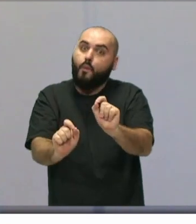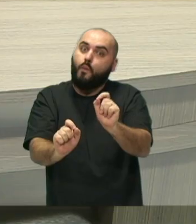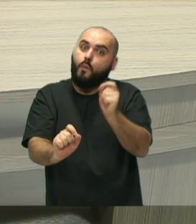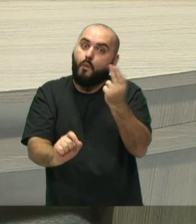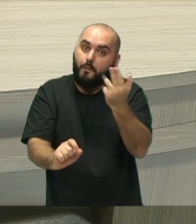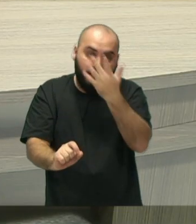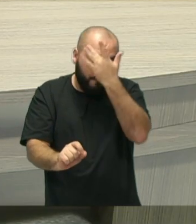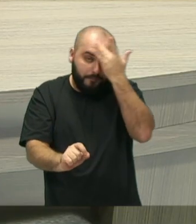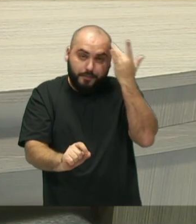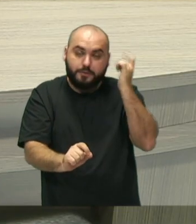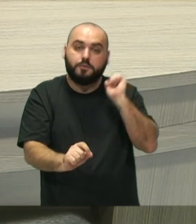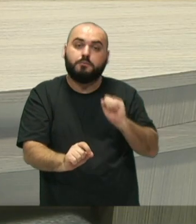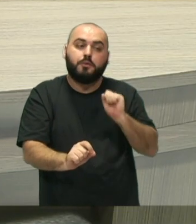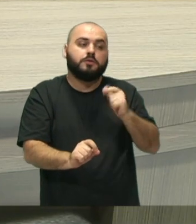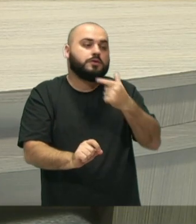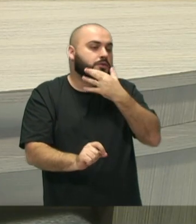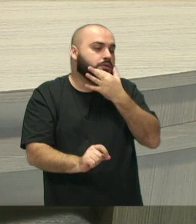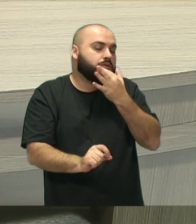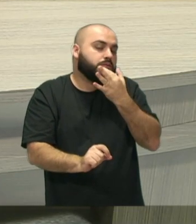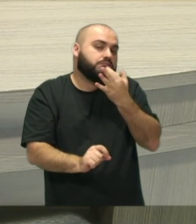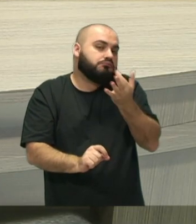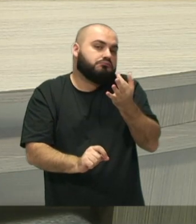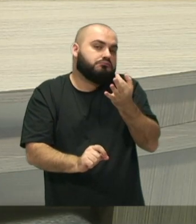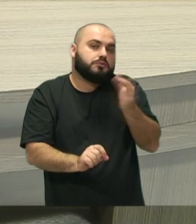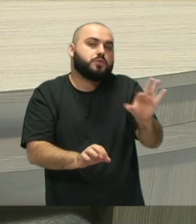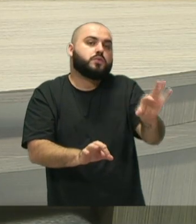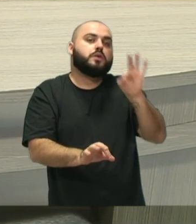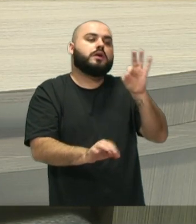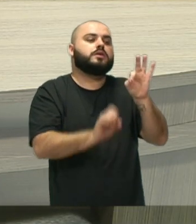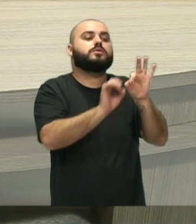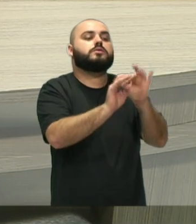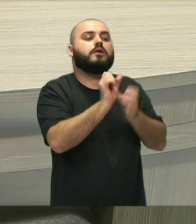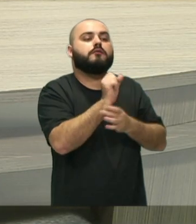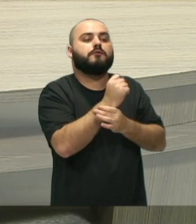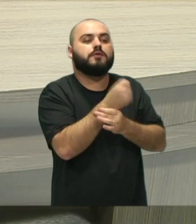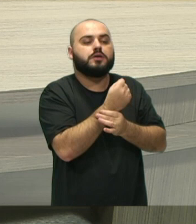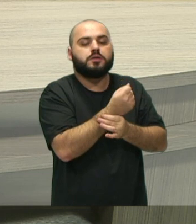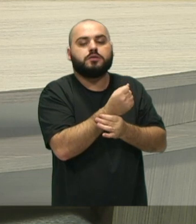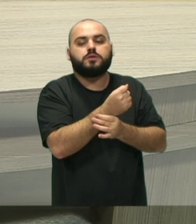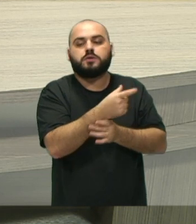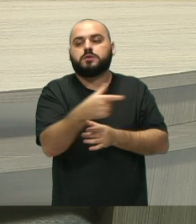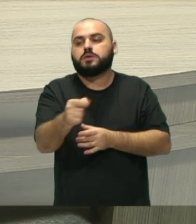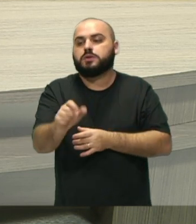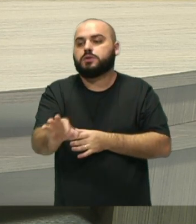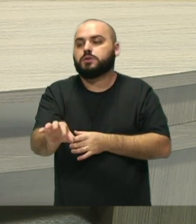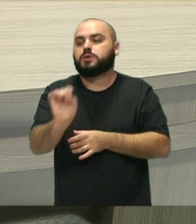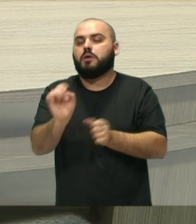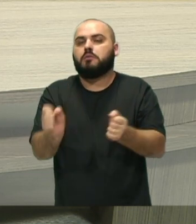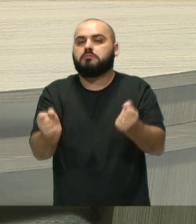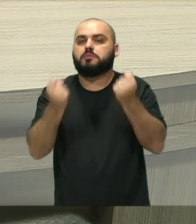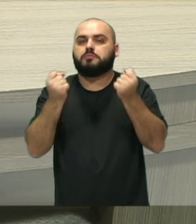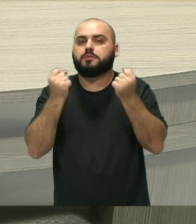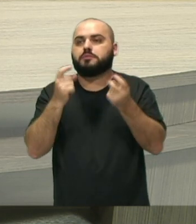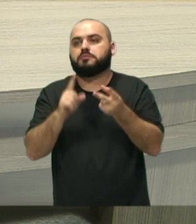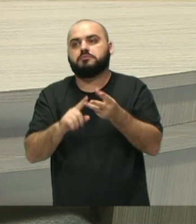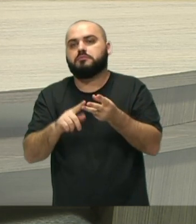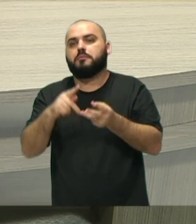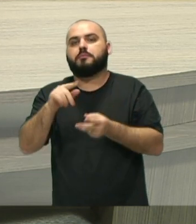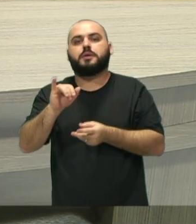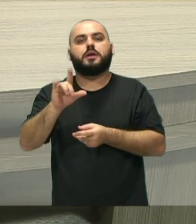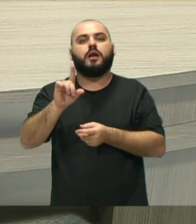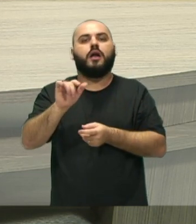pessoas podem optar, por exemplo, por fazer só fisioterapia, ou só exercício físico,